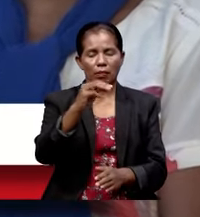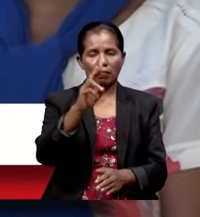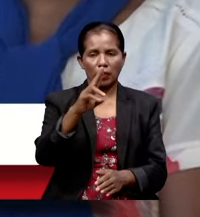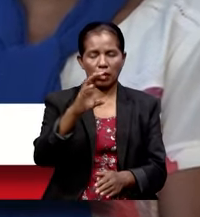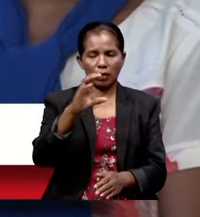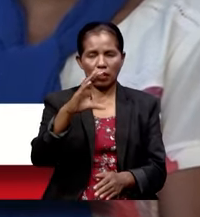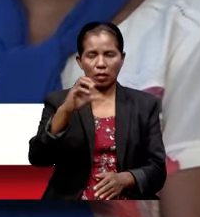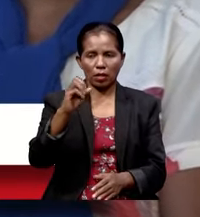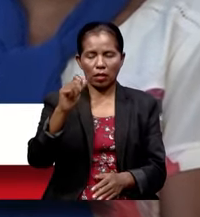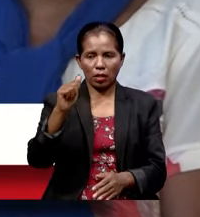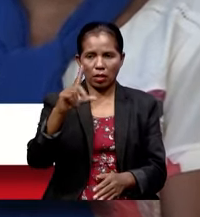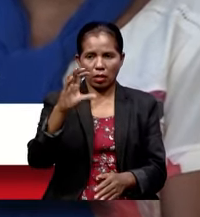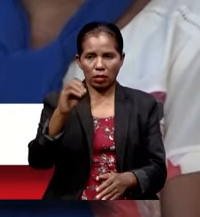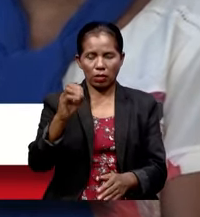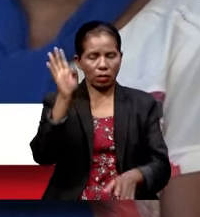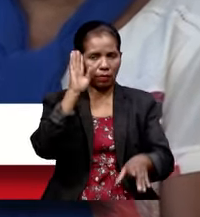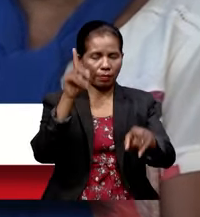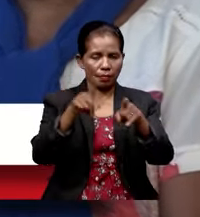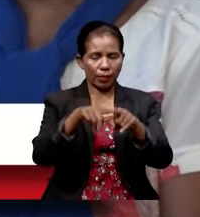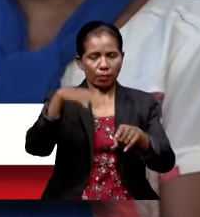o Bimbot,